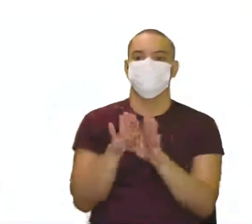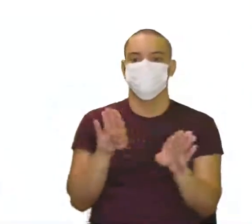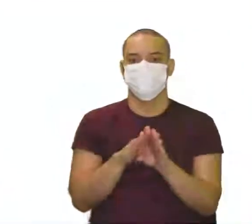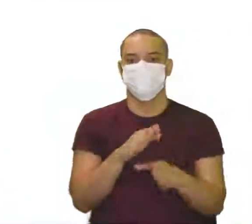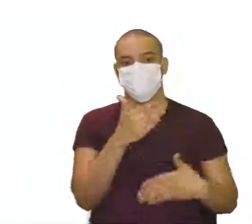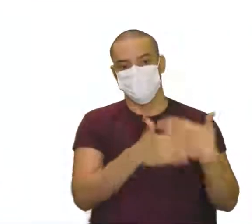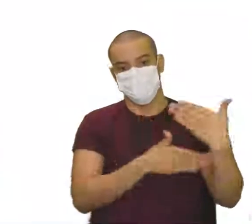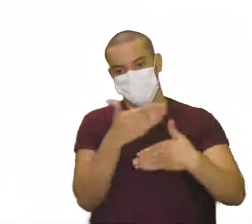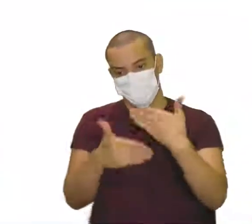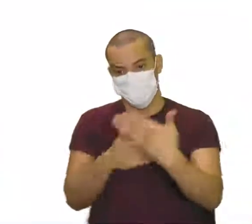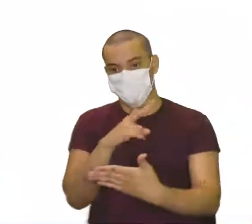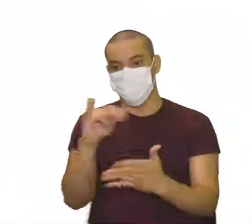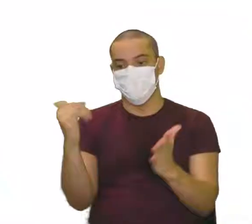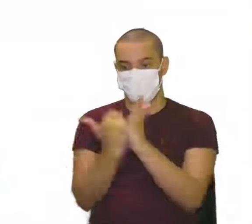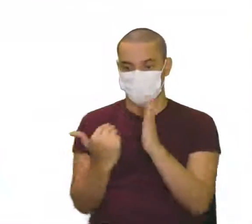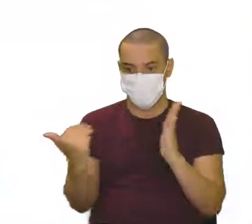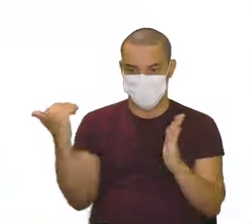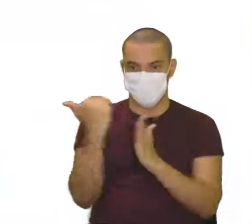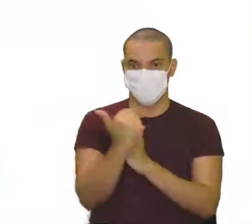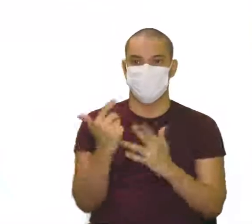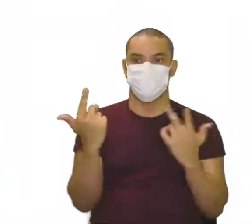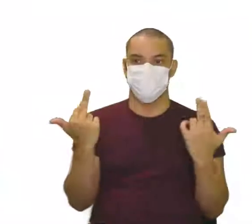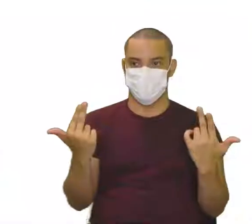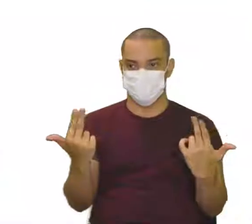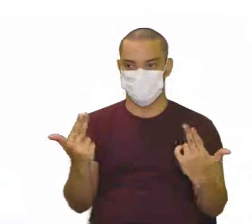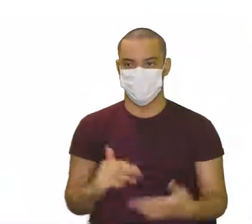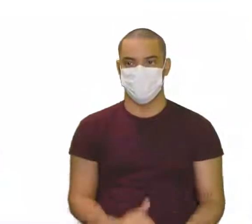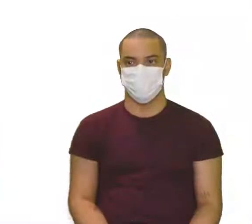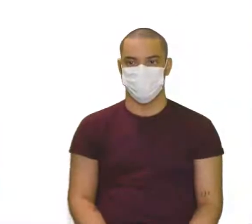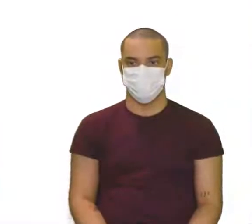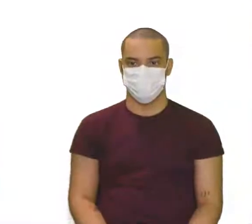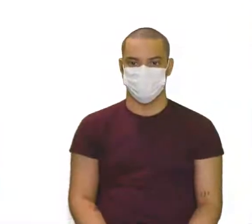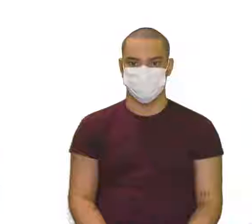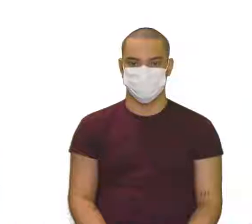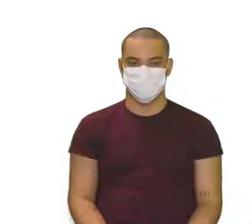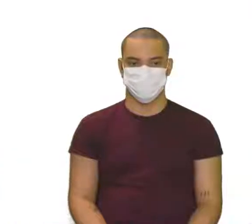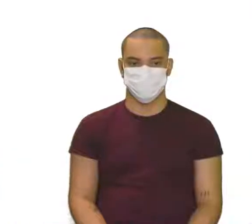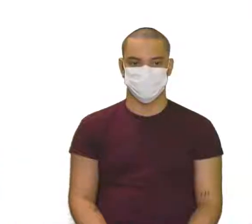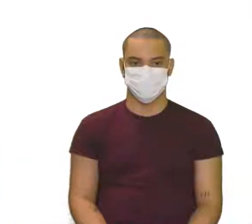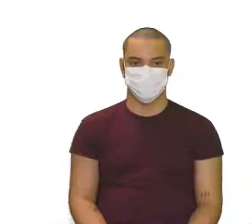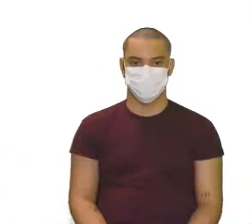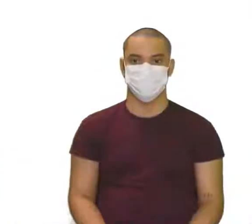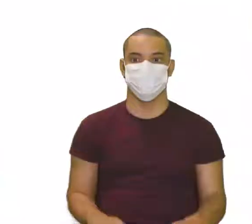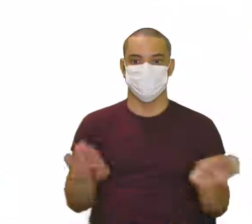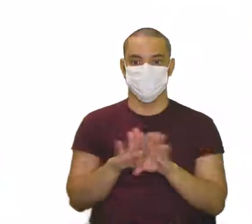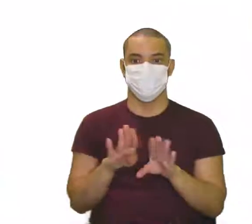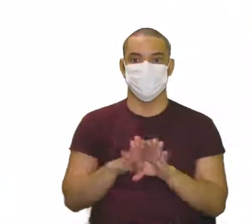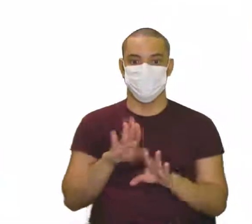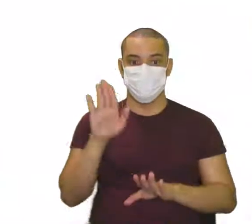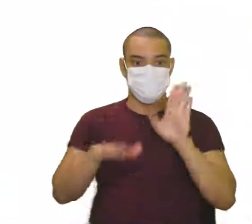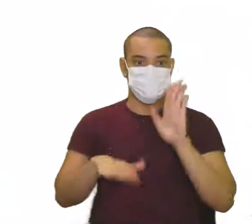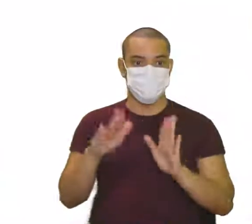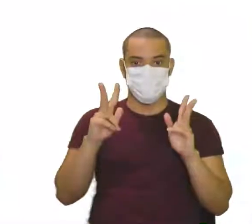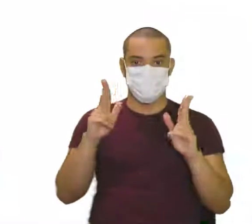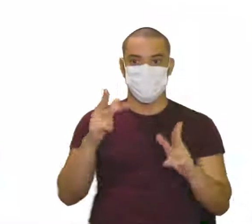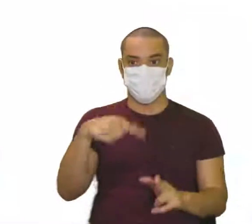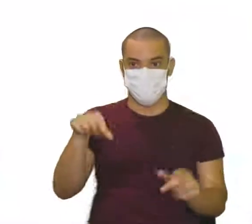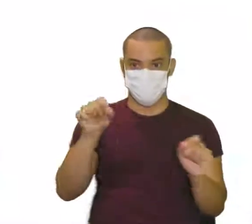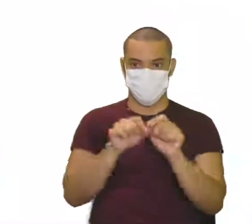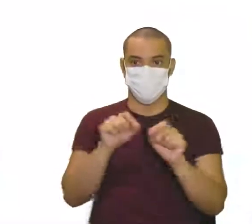aqui vai crescendo também, ok? E esse raio aqui, ele depende, como vocês podem ver, da